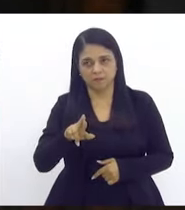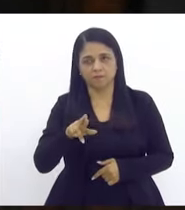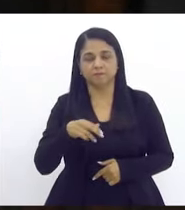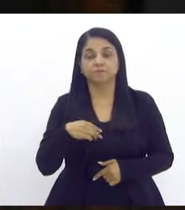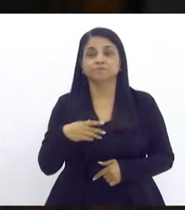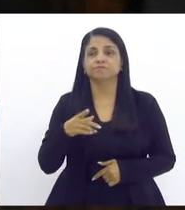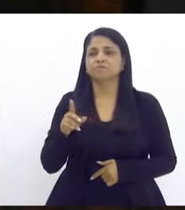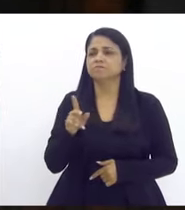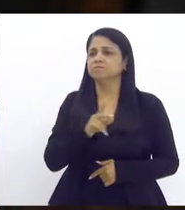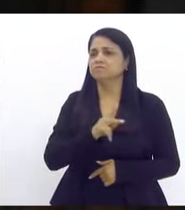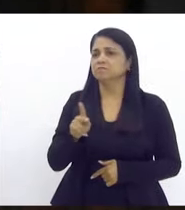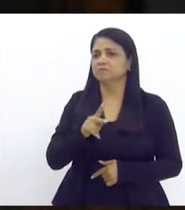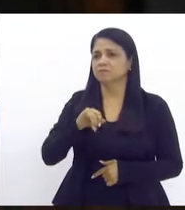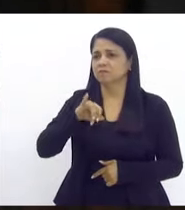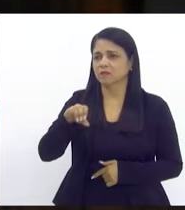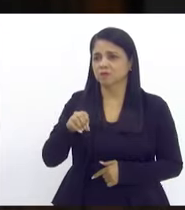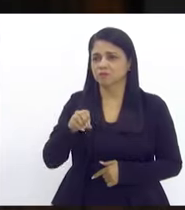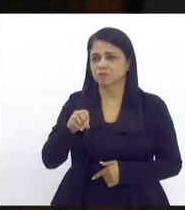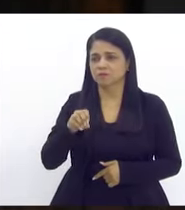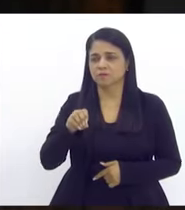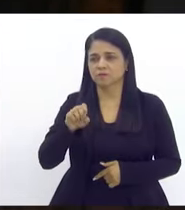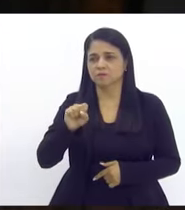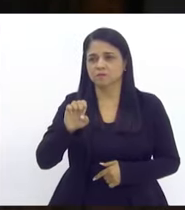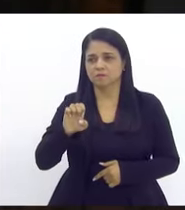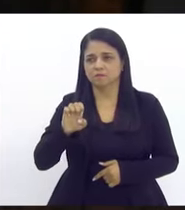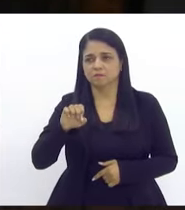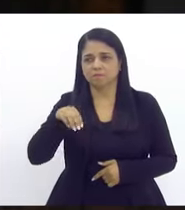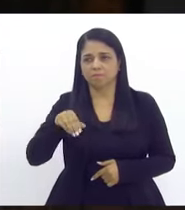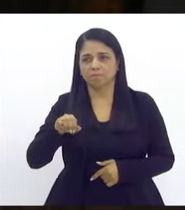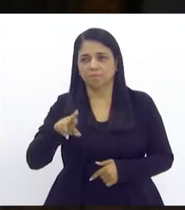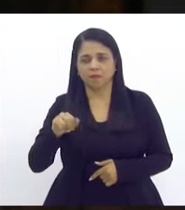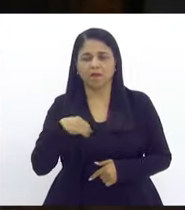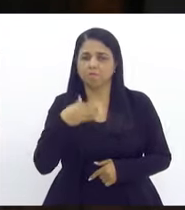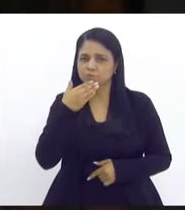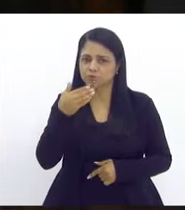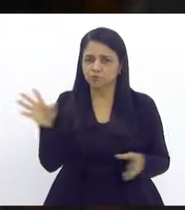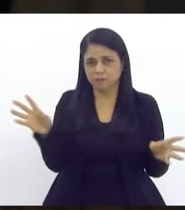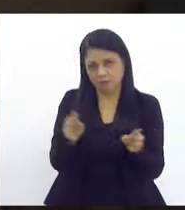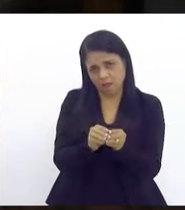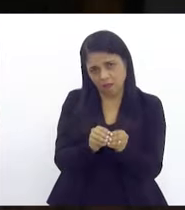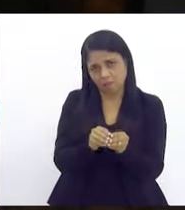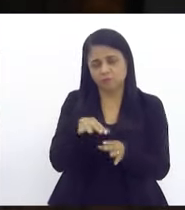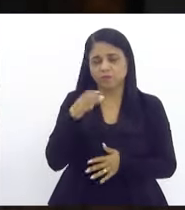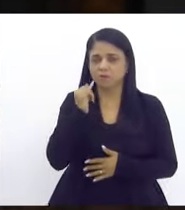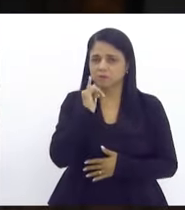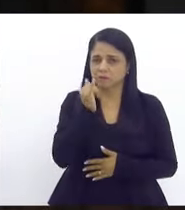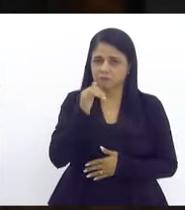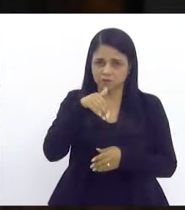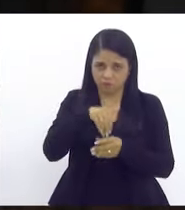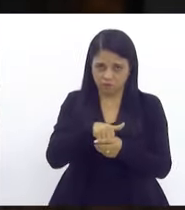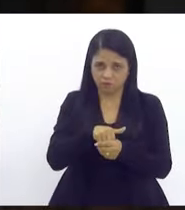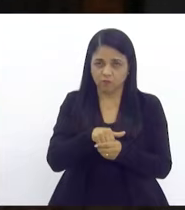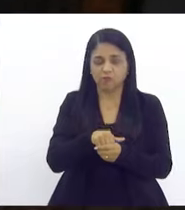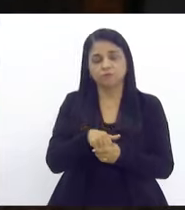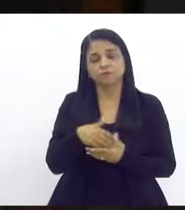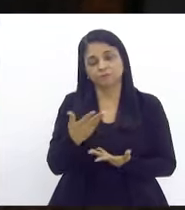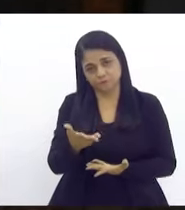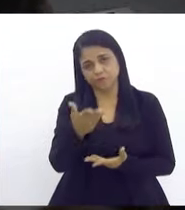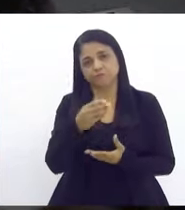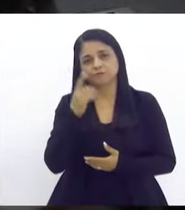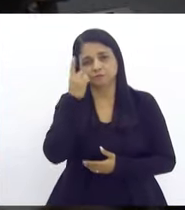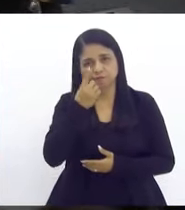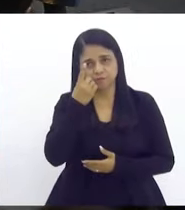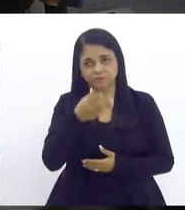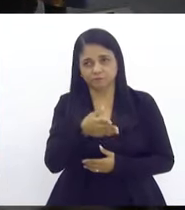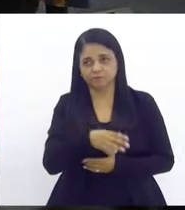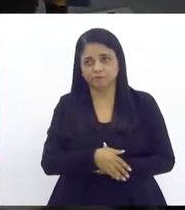Professor Josimar, pediria aos novos deputados que fosse mais breve nas suas declarações. Professor Josimar, por favor. Posso então